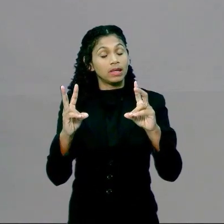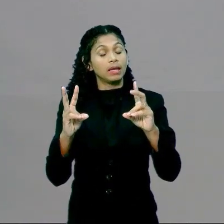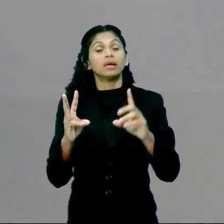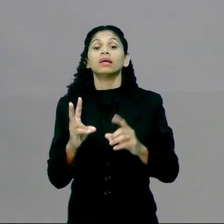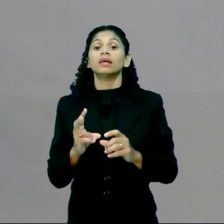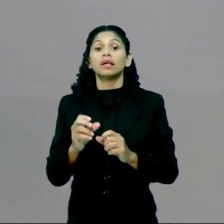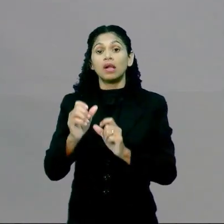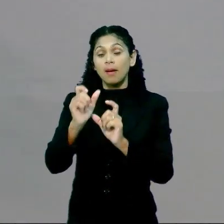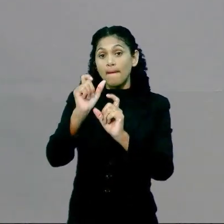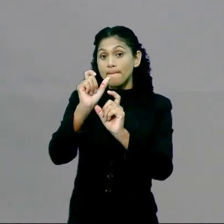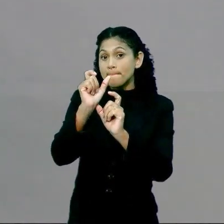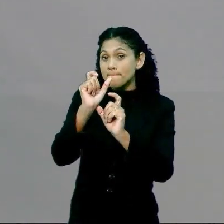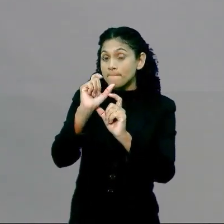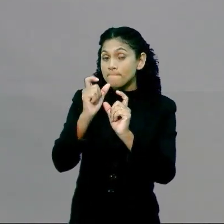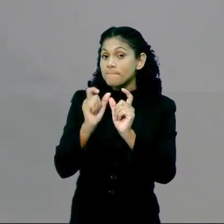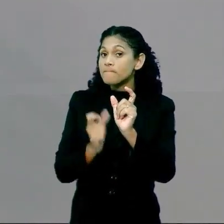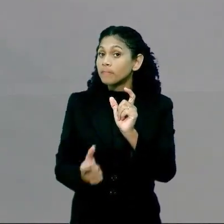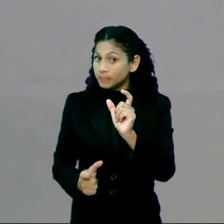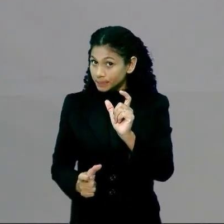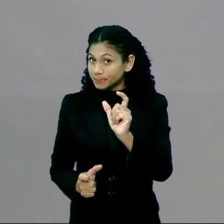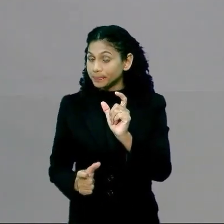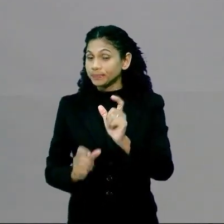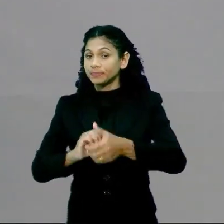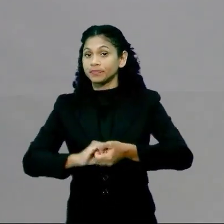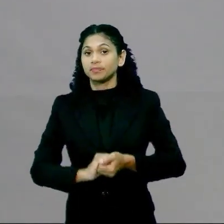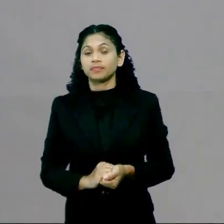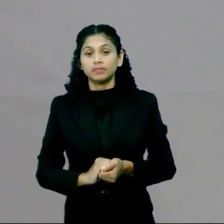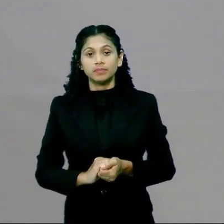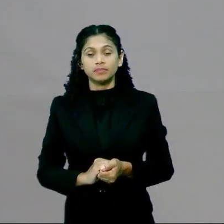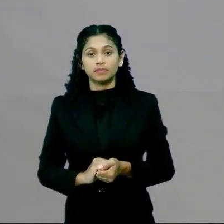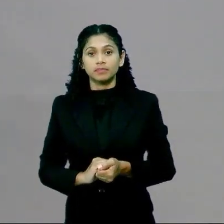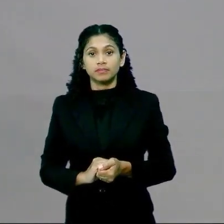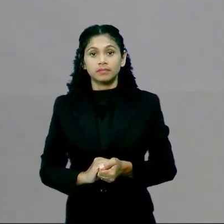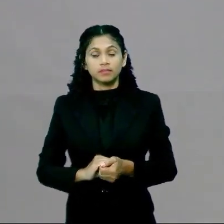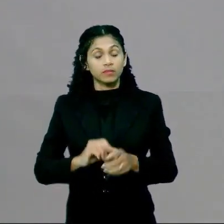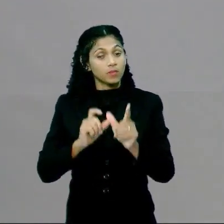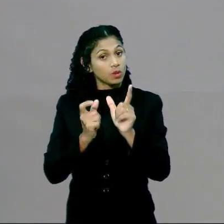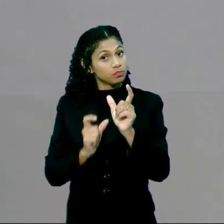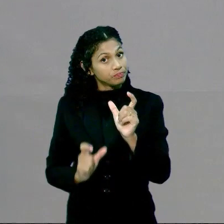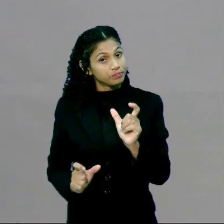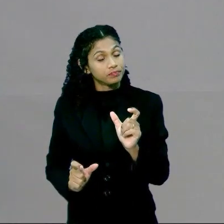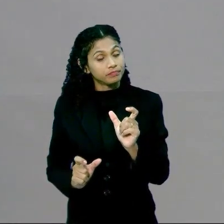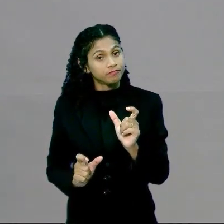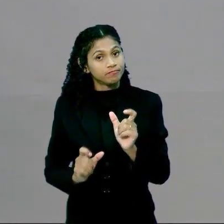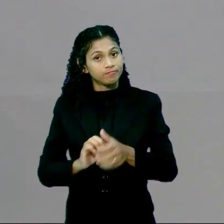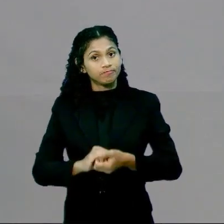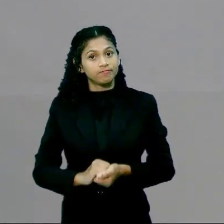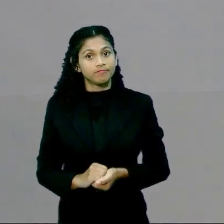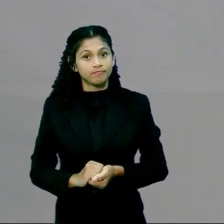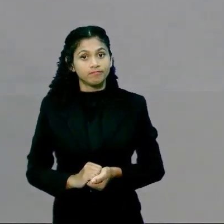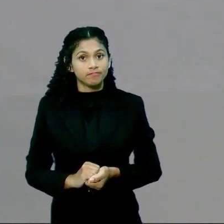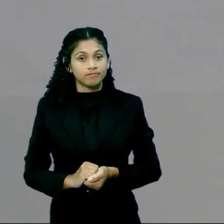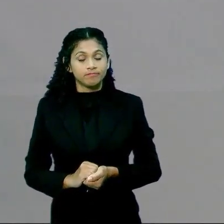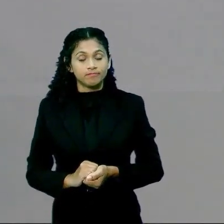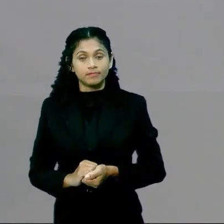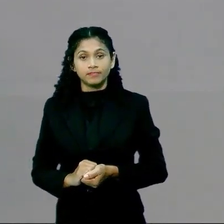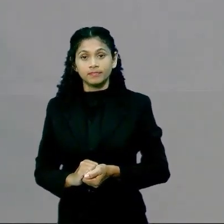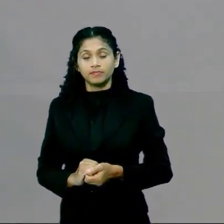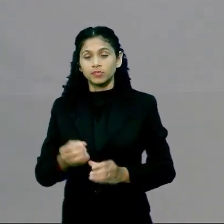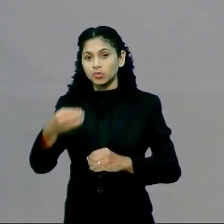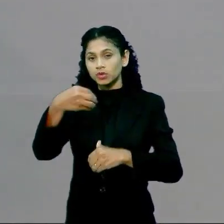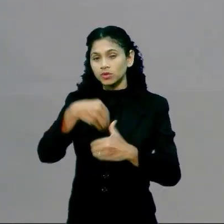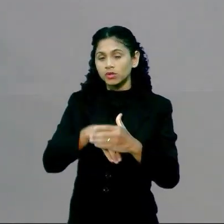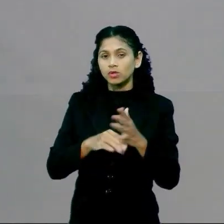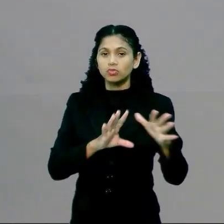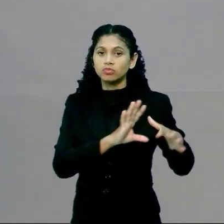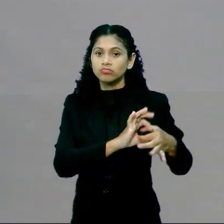tá? Que em espanhol se diz la polissemia, né? Uma palavra heterotônica, ou seja, a tonicidade é diferente. Mas, dentro do